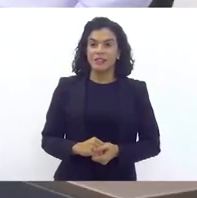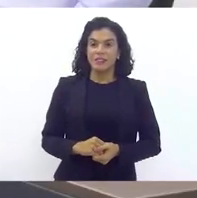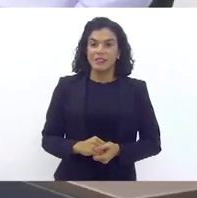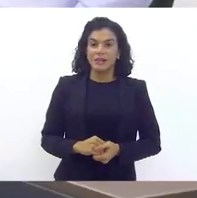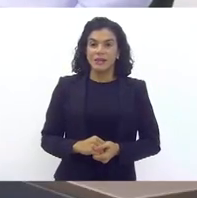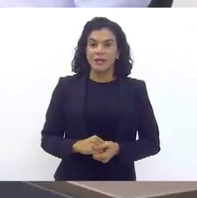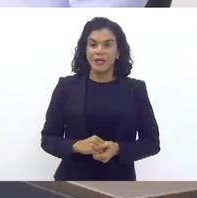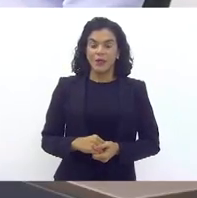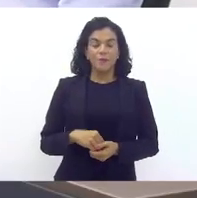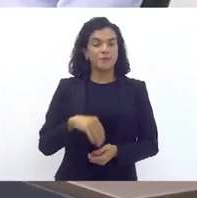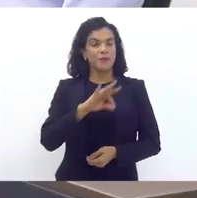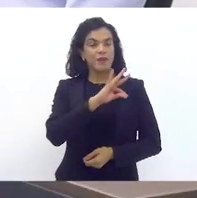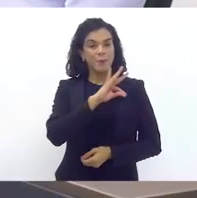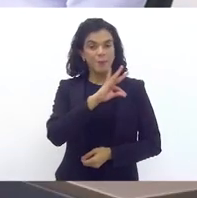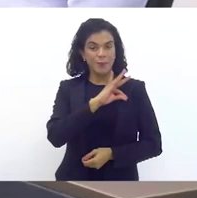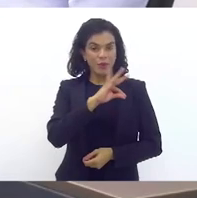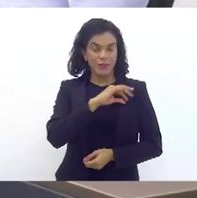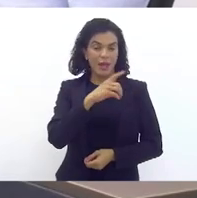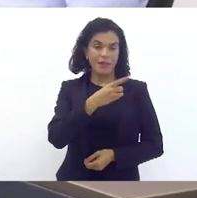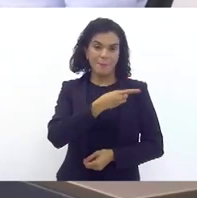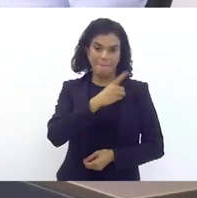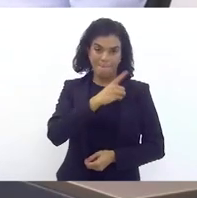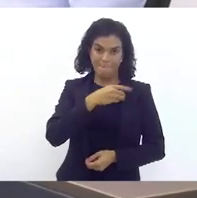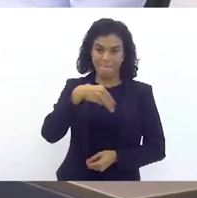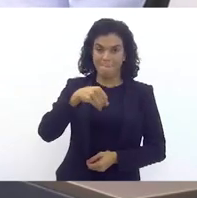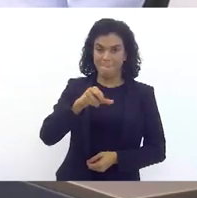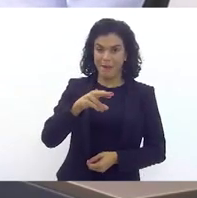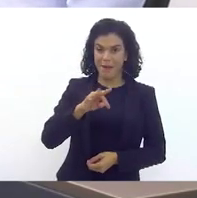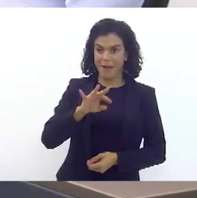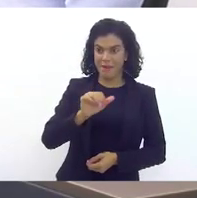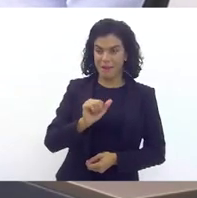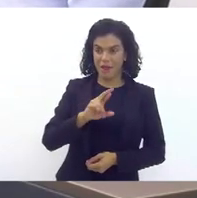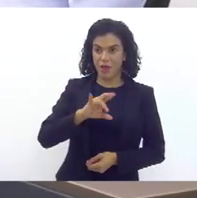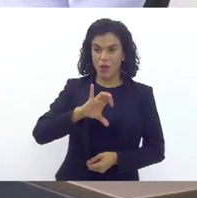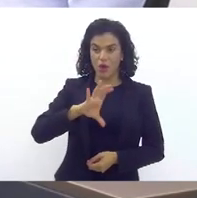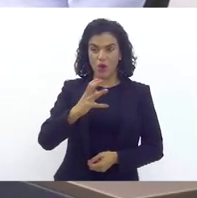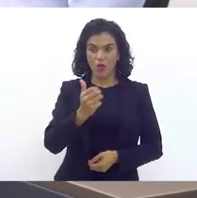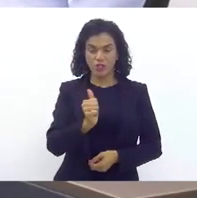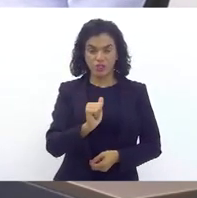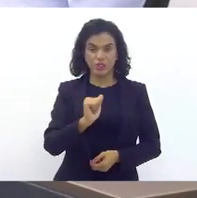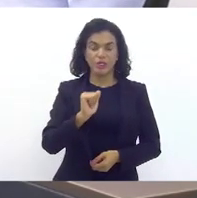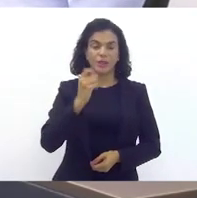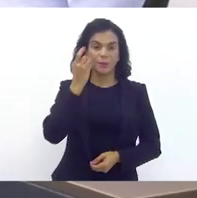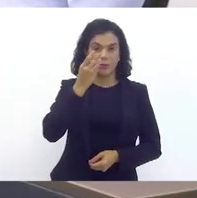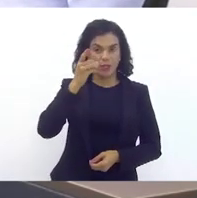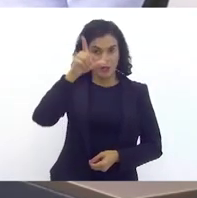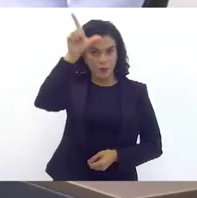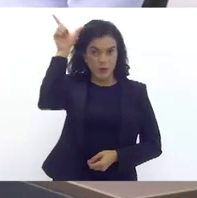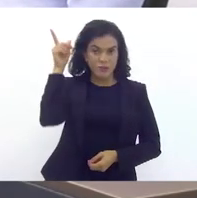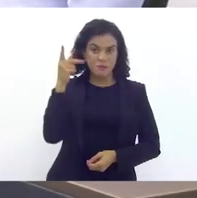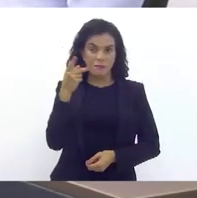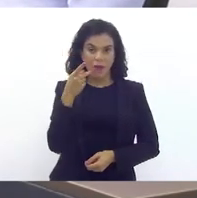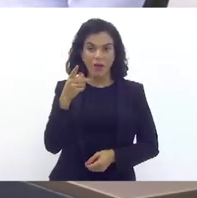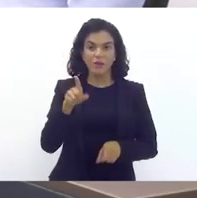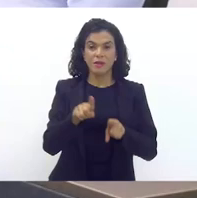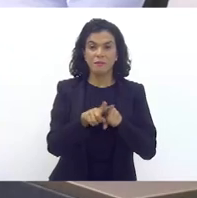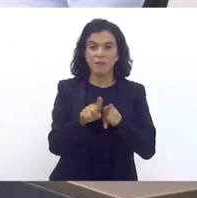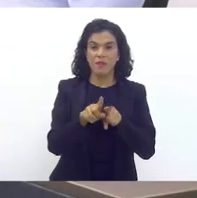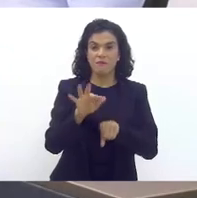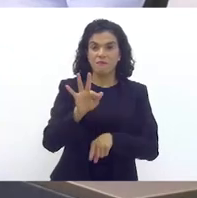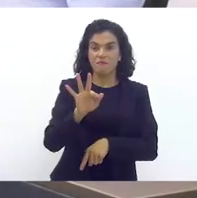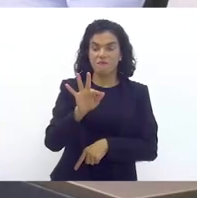Deputada Marta Rocha, deputado Luiz Paulo, André Ferraz, Fátima.